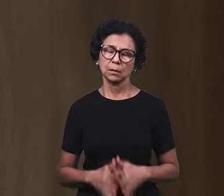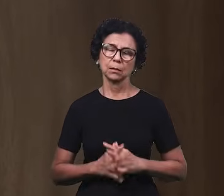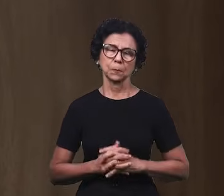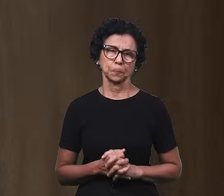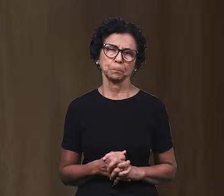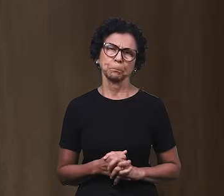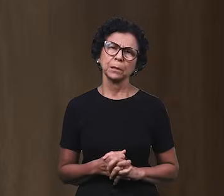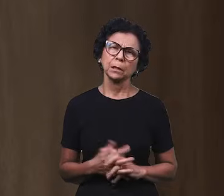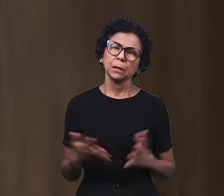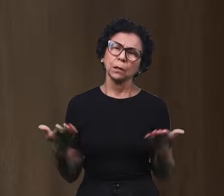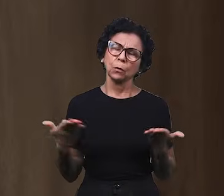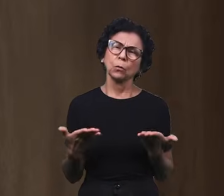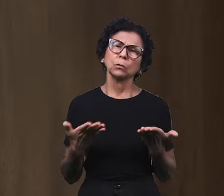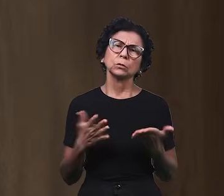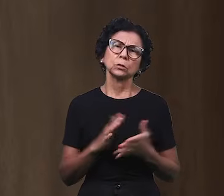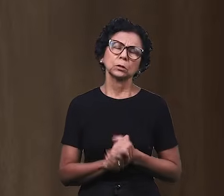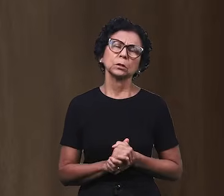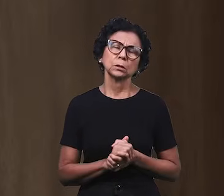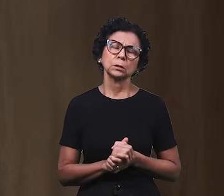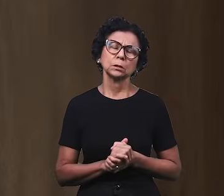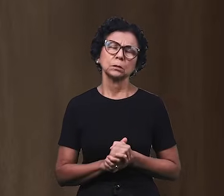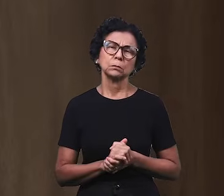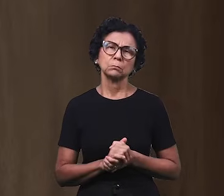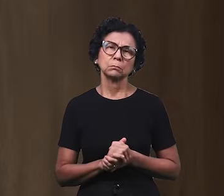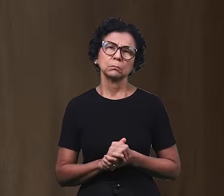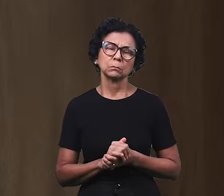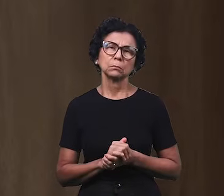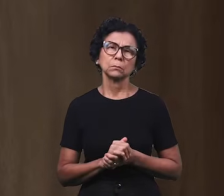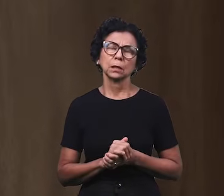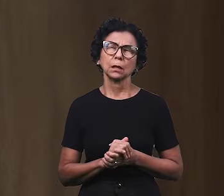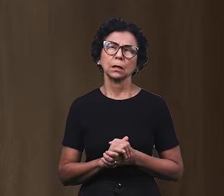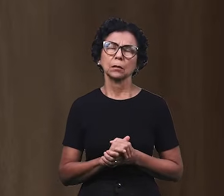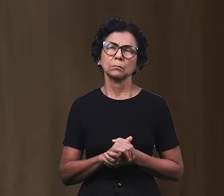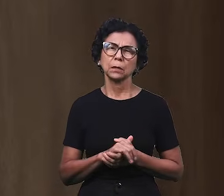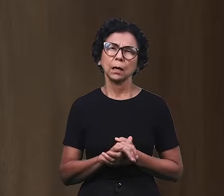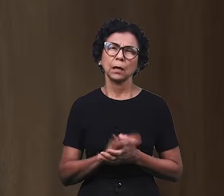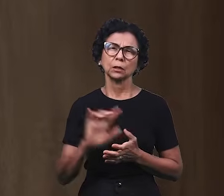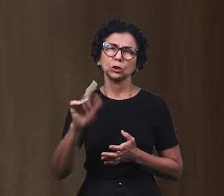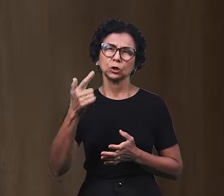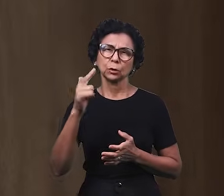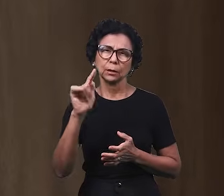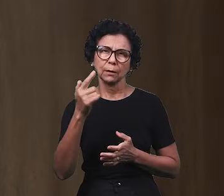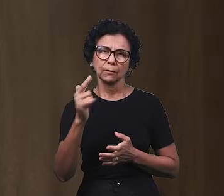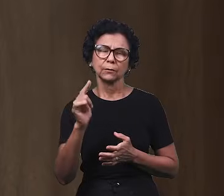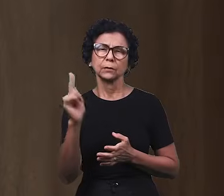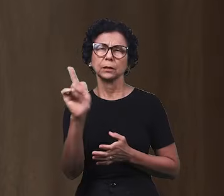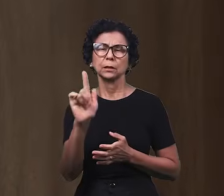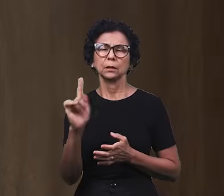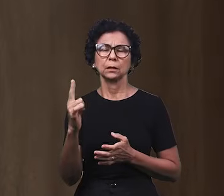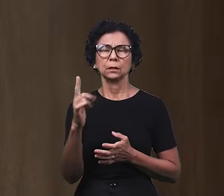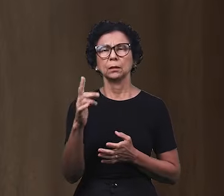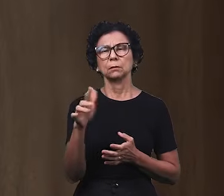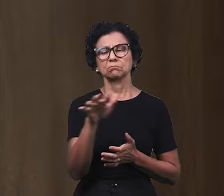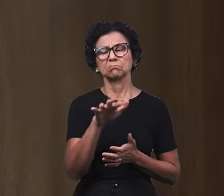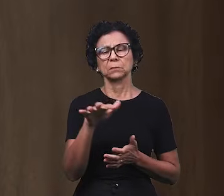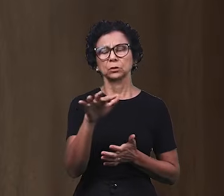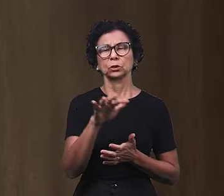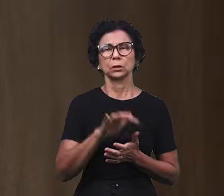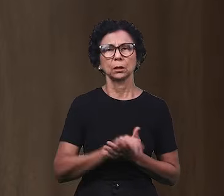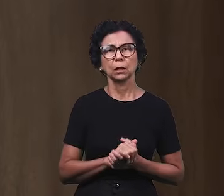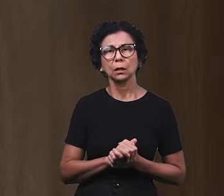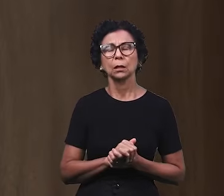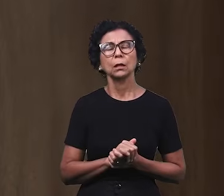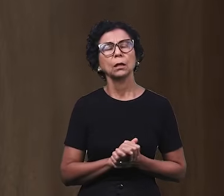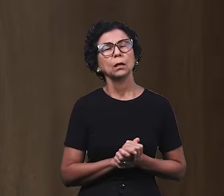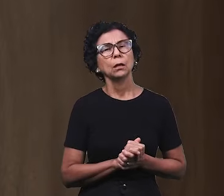de geografia, né? Importância da parte geográfica, o deslocamento, as